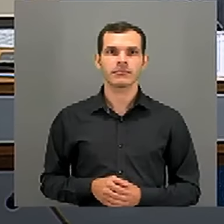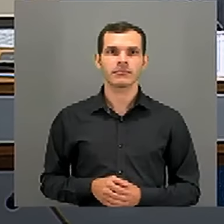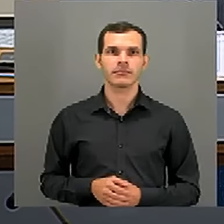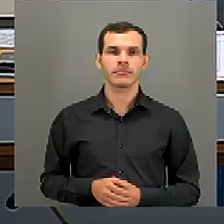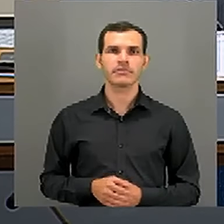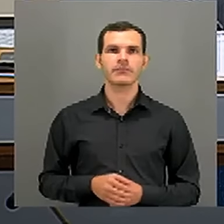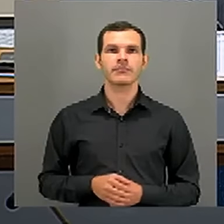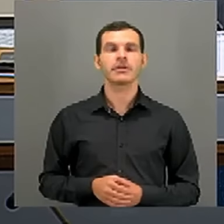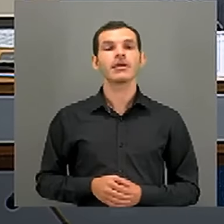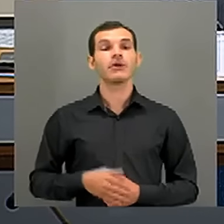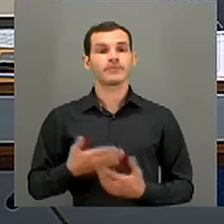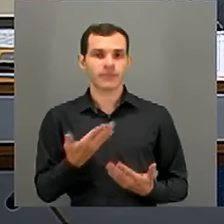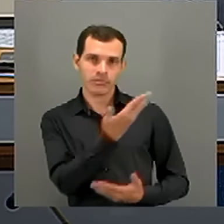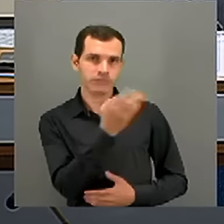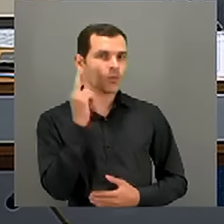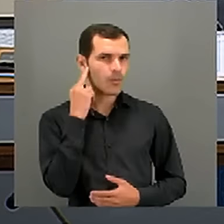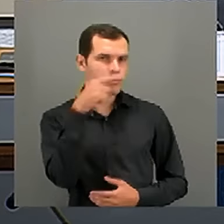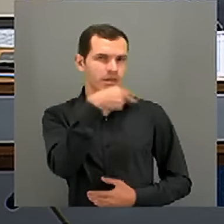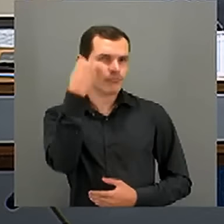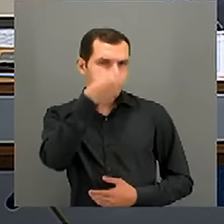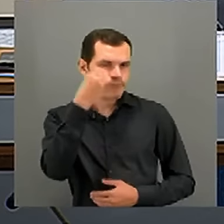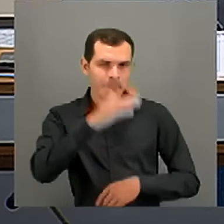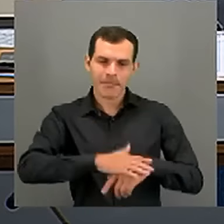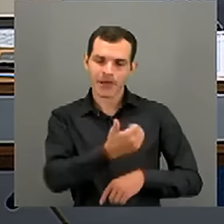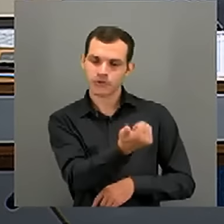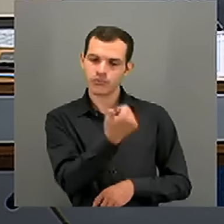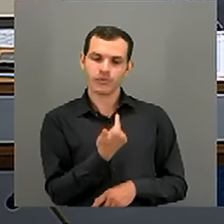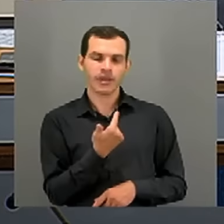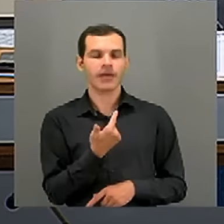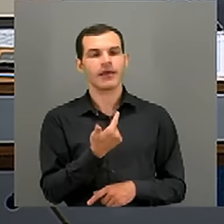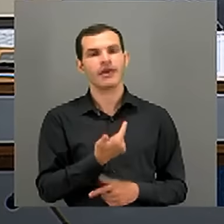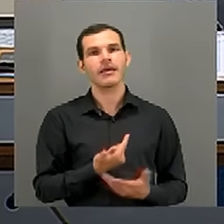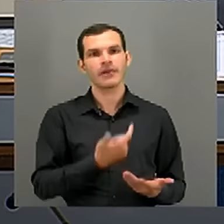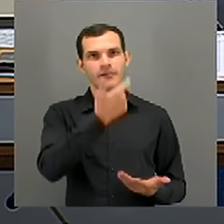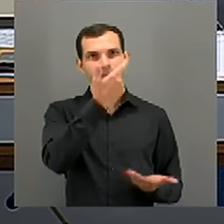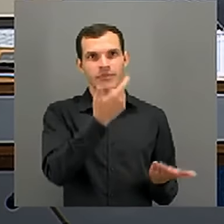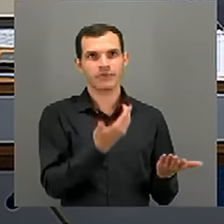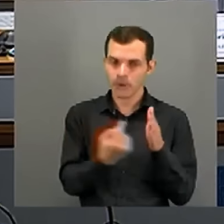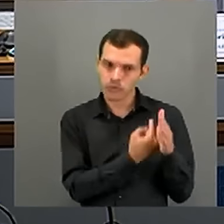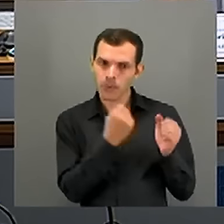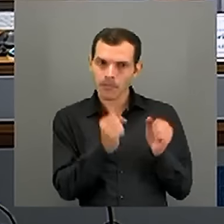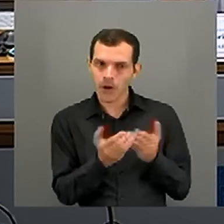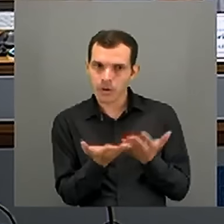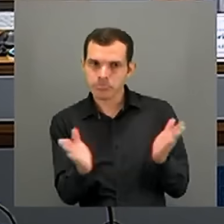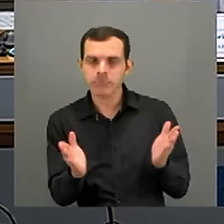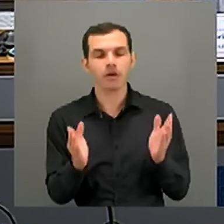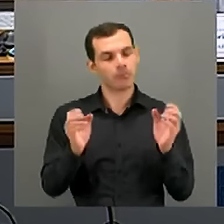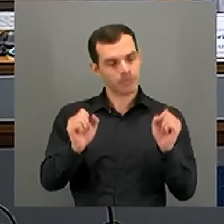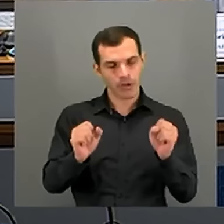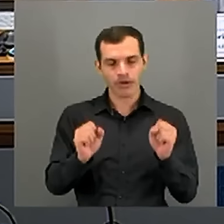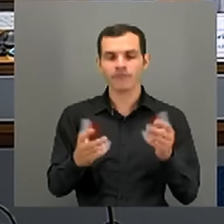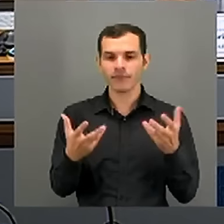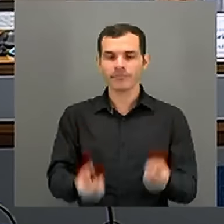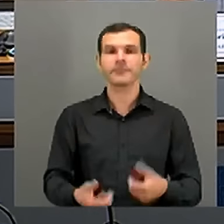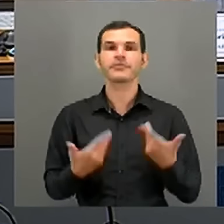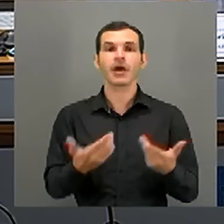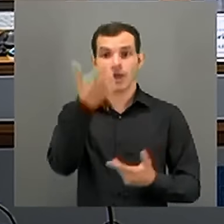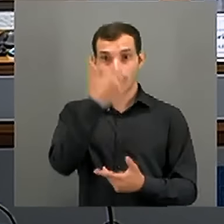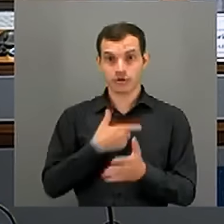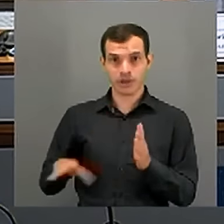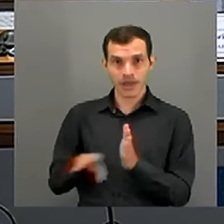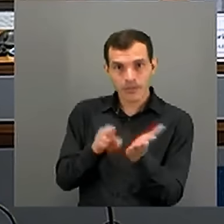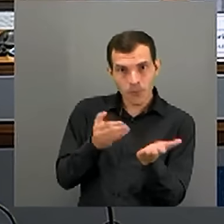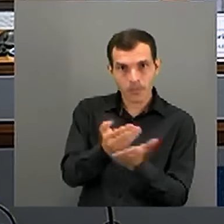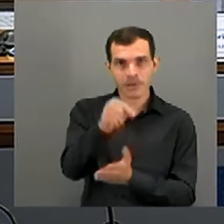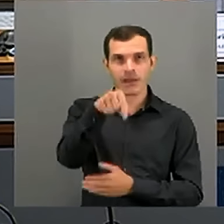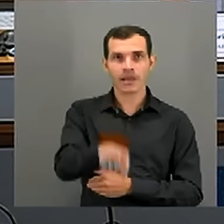experiência é muito maior do que a minha, Romário, em todos os sentidos. Você que é meu ídolo, você fica à vontade. Quando eu cheguei para iniciar a